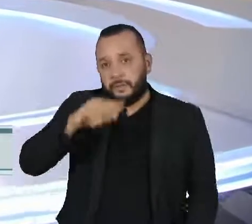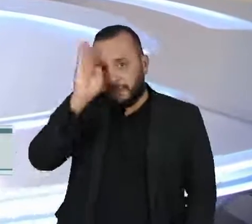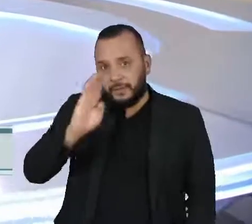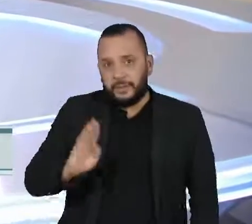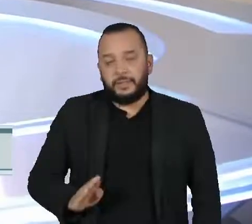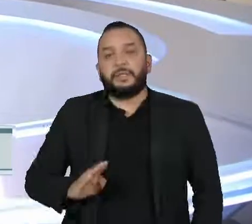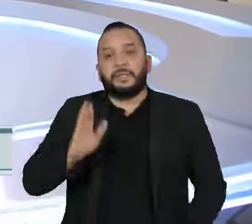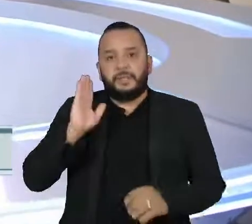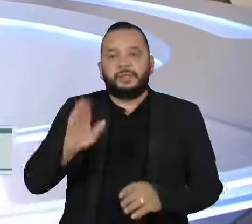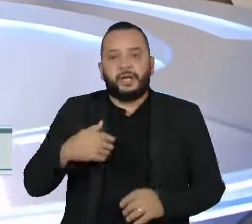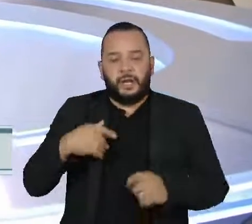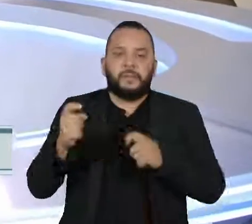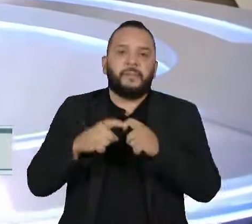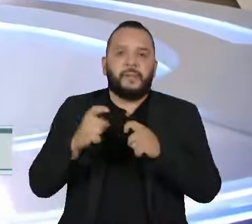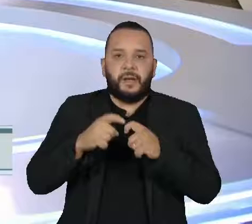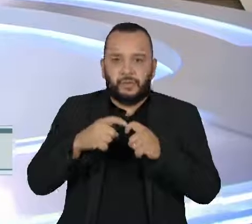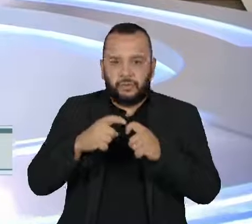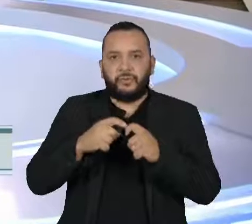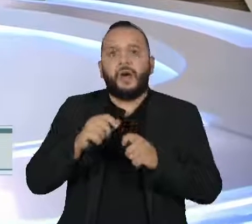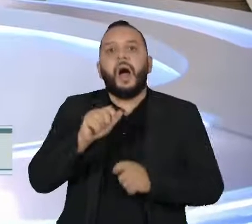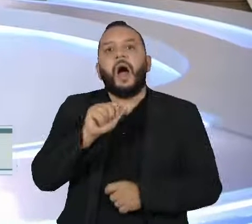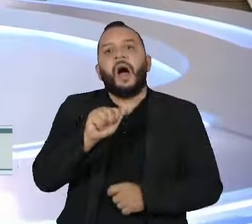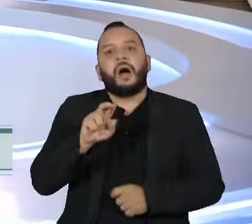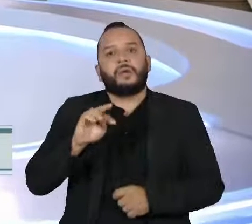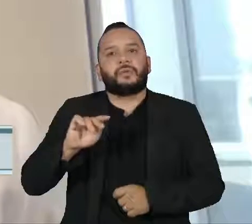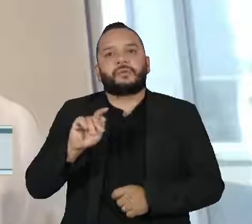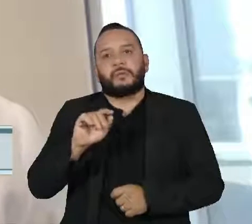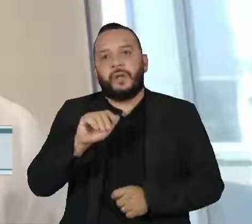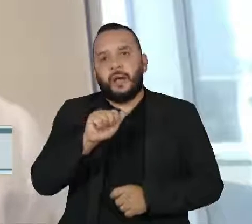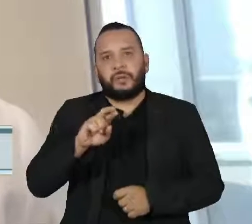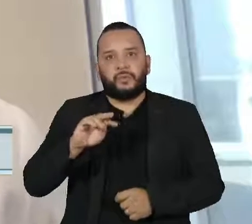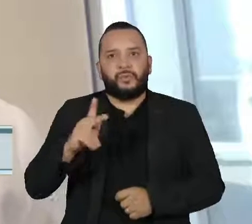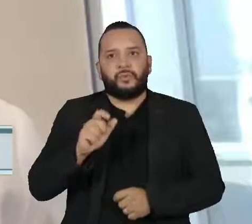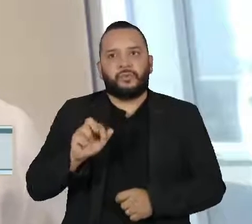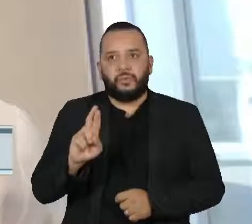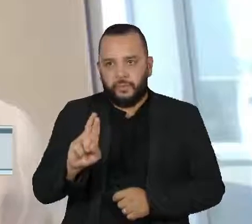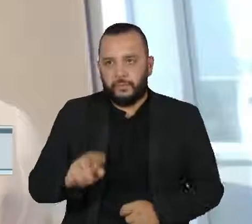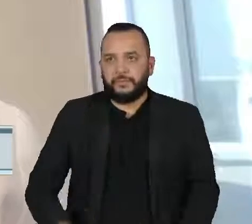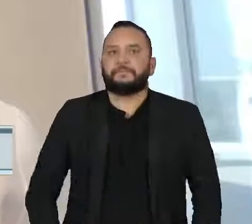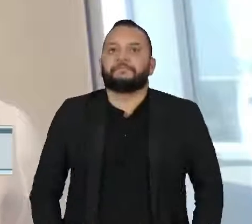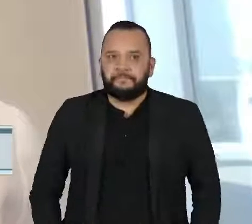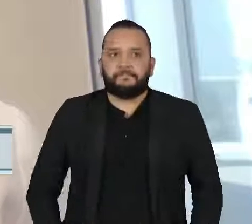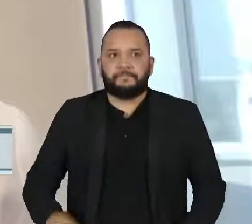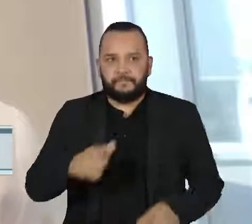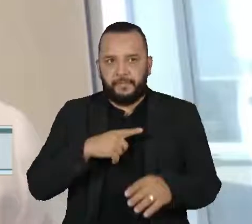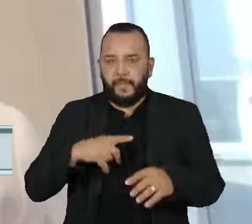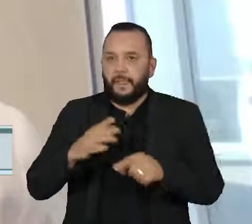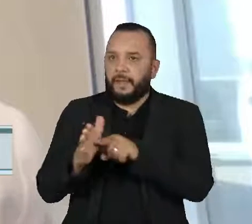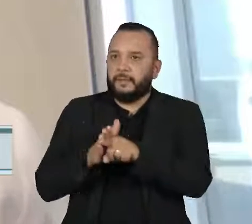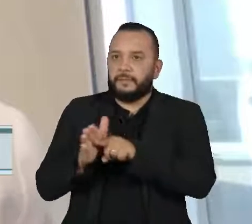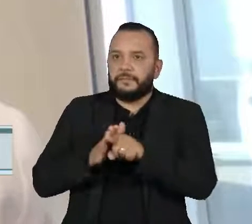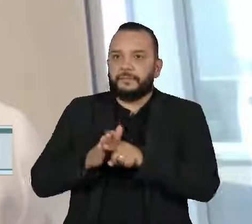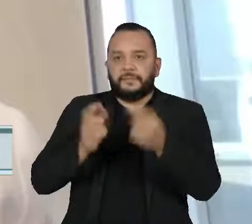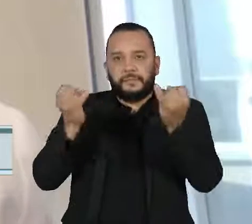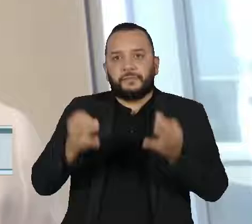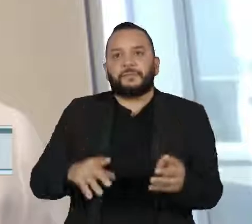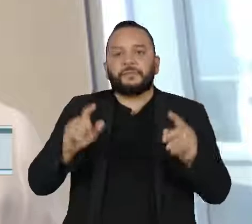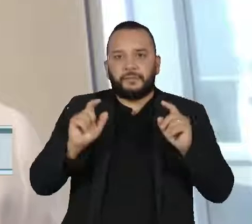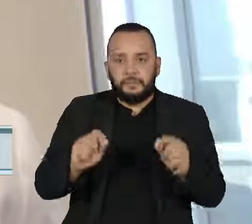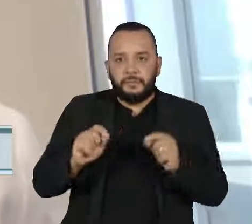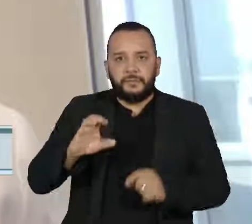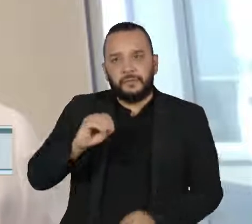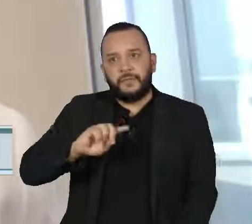de Otologia, o médico Arthur Castilho. Olha, existem estatísticas que dizem que